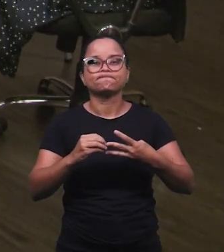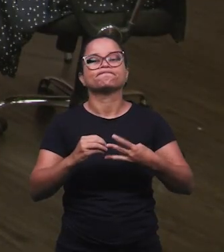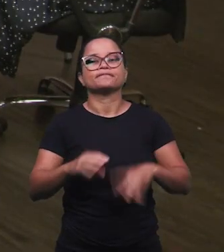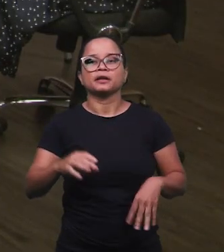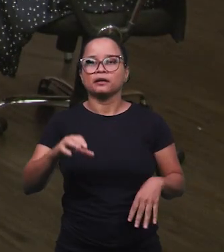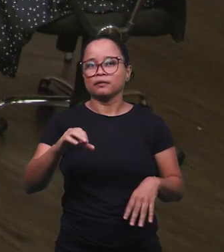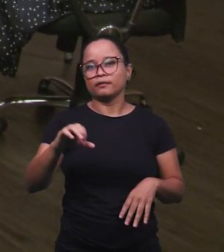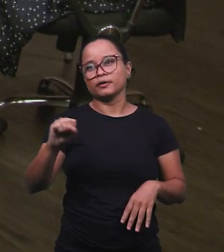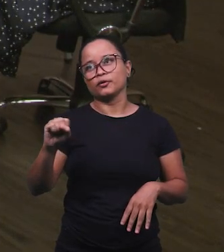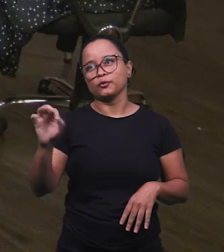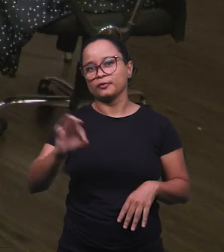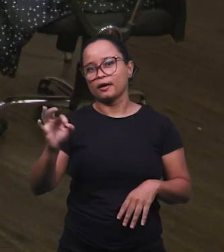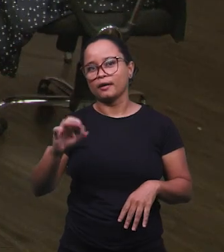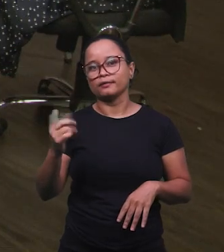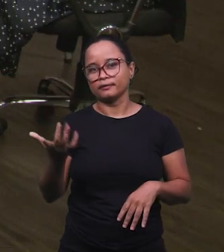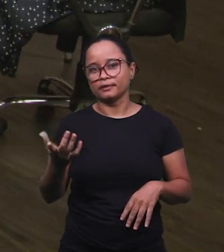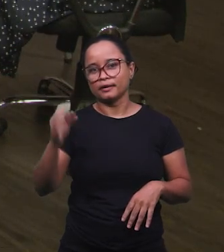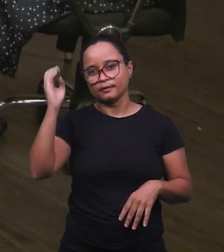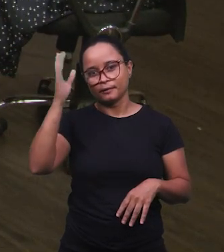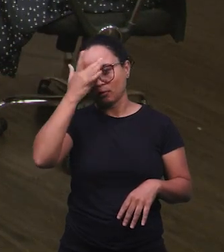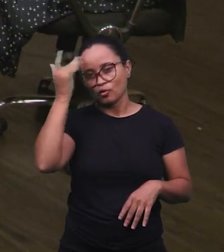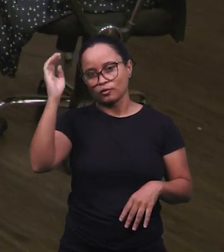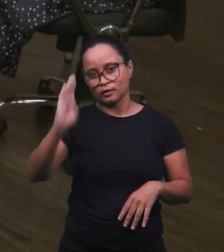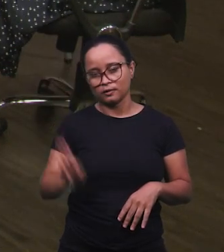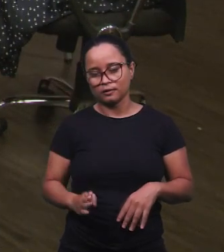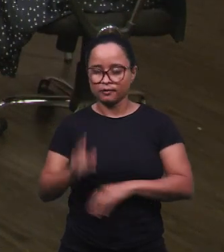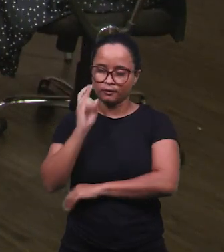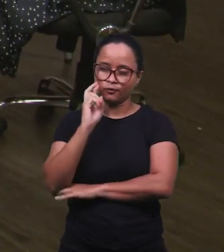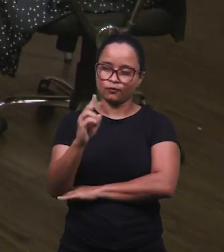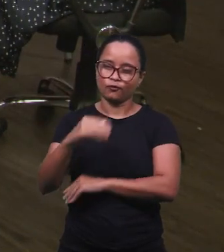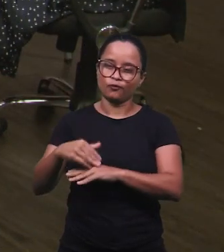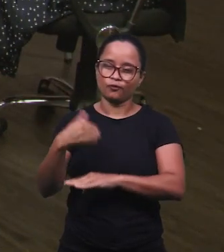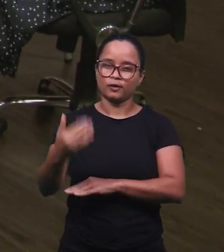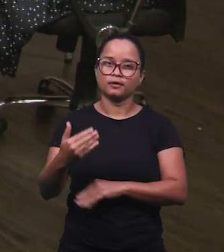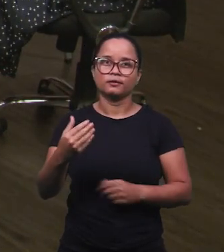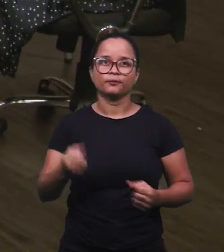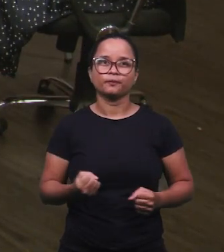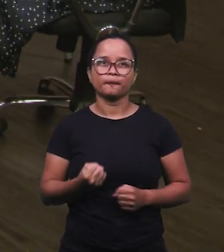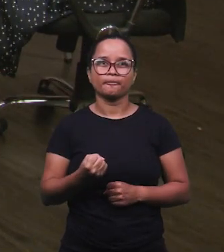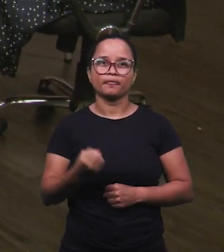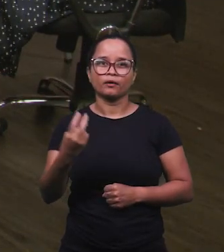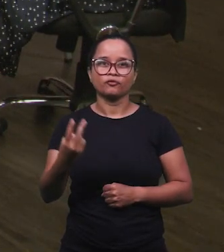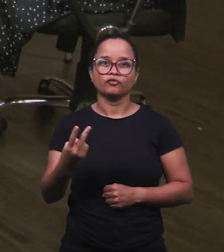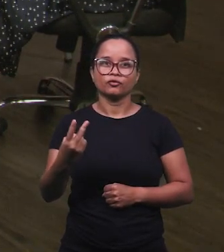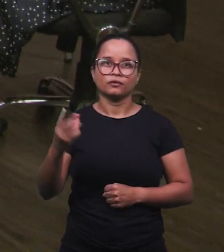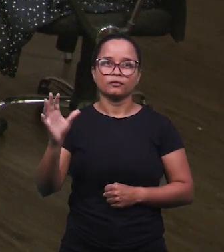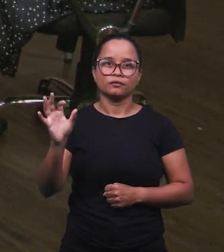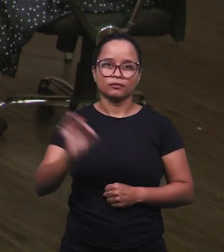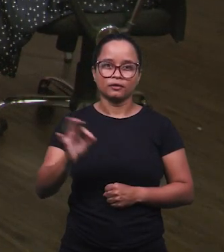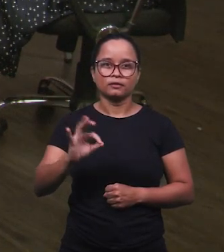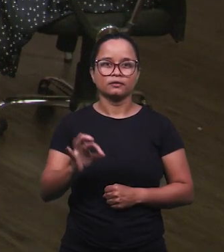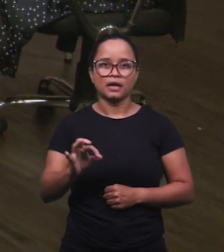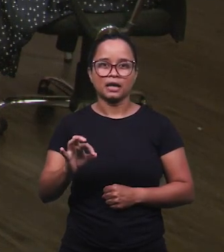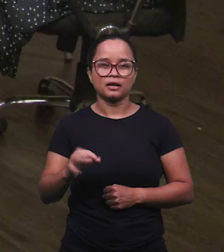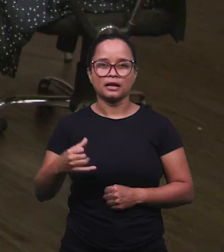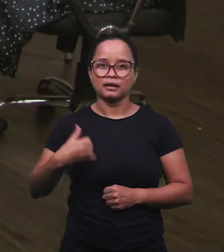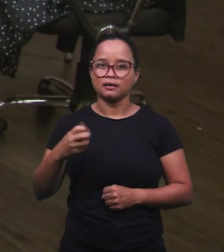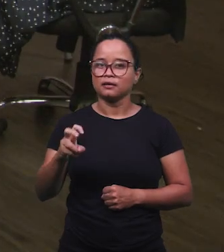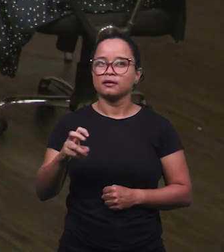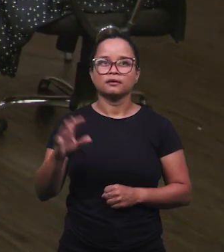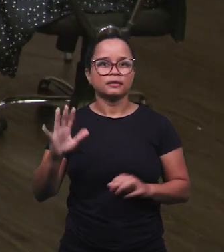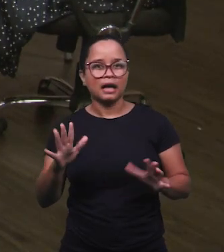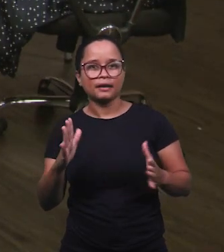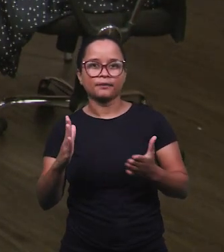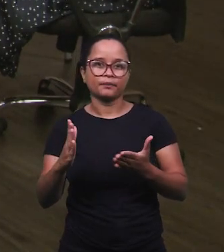dos brasileiros têm WhatsApp. E aí, para quem está assistindo de fora, certamente... Eu acho que os 2% não fizeram 5 anos de idade ainda. Exatamente. A